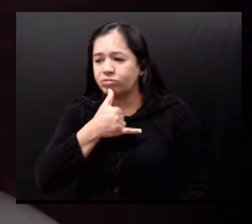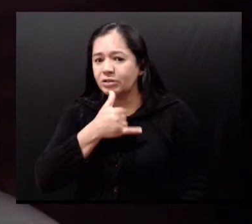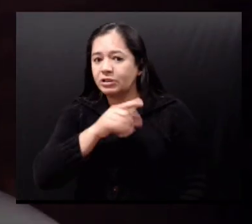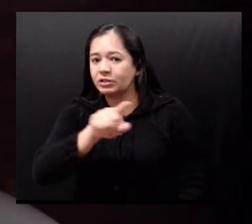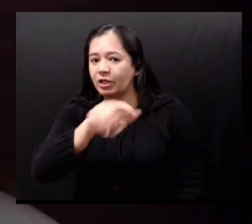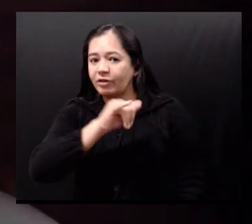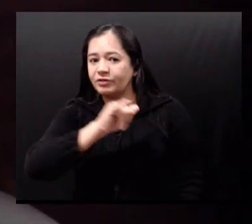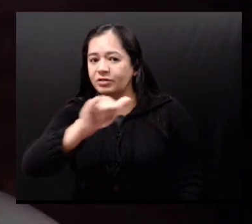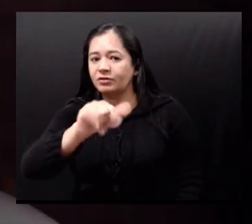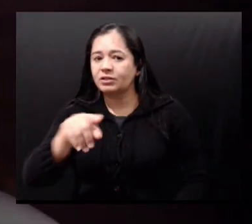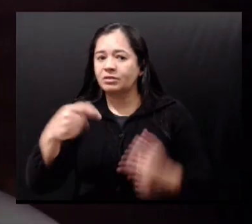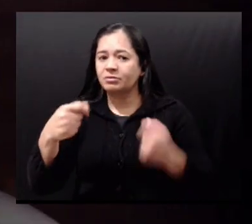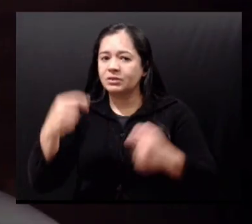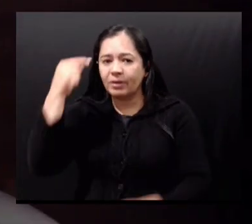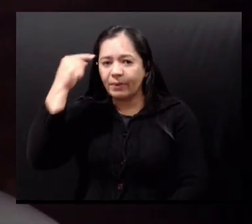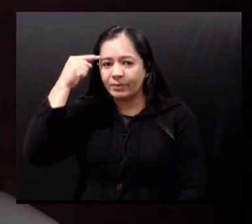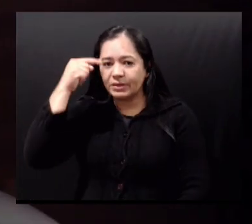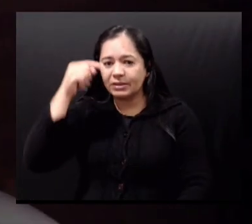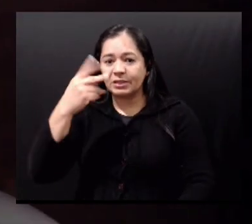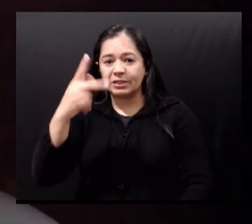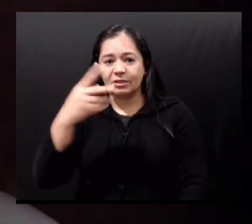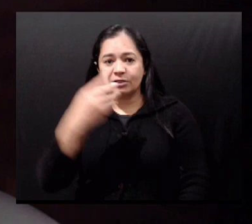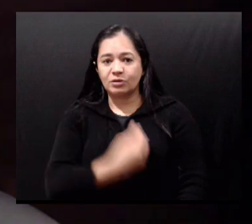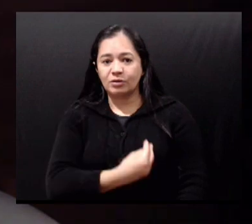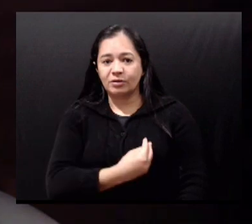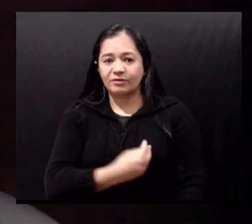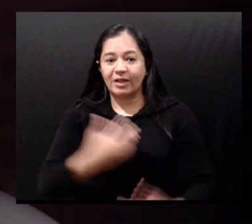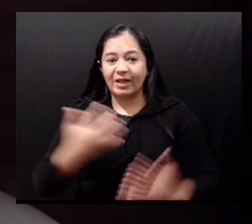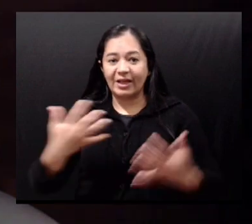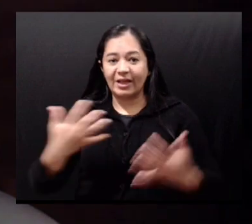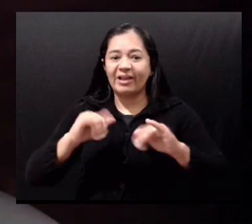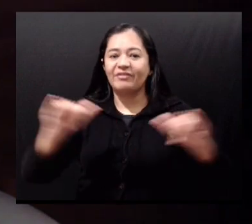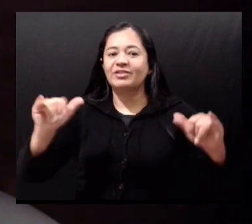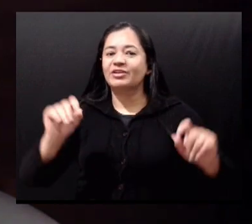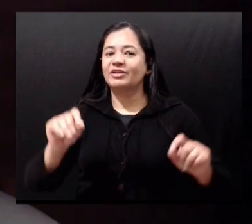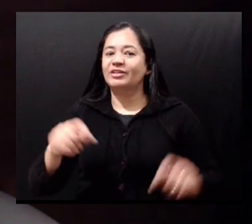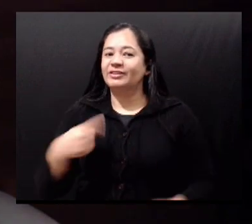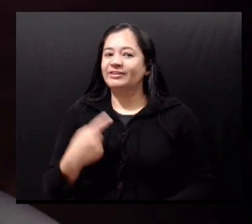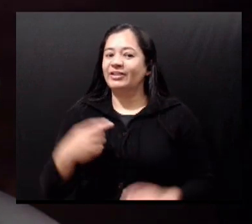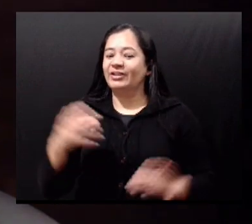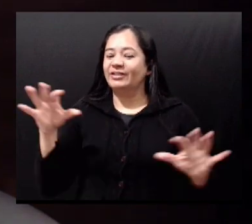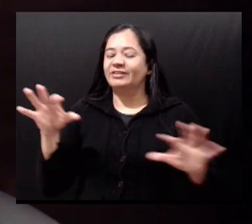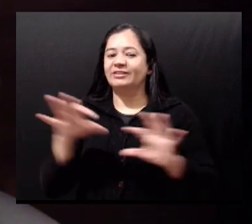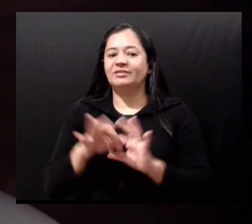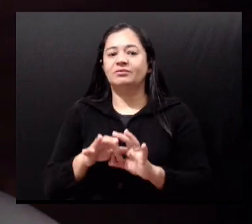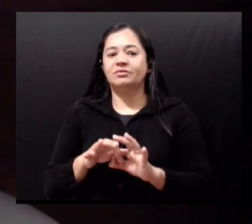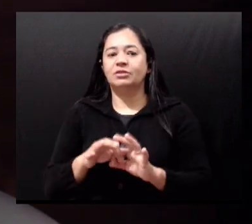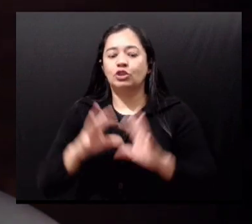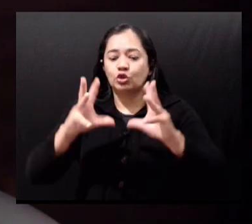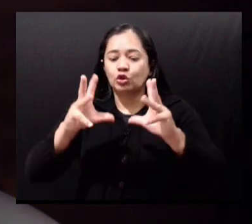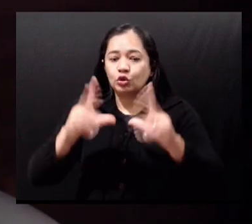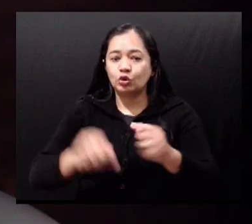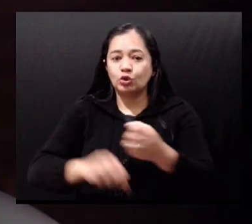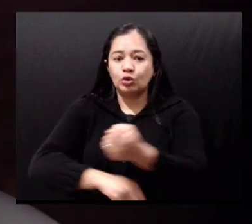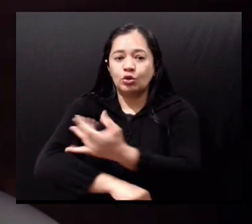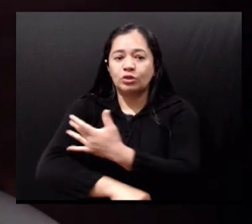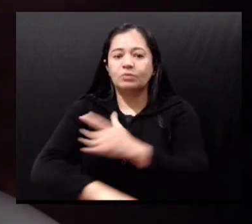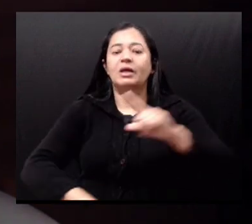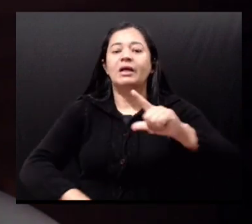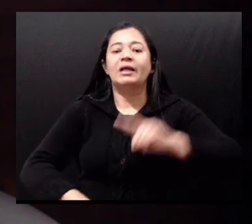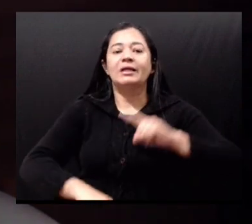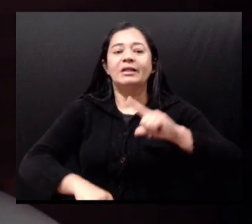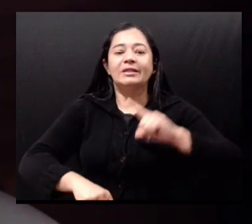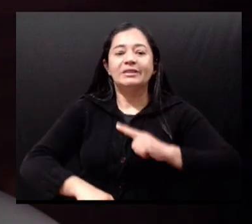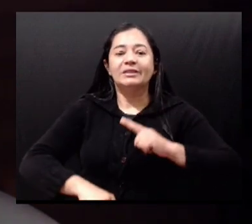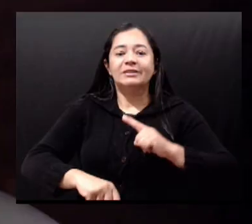pensar sobre a sua vida. A alegria está dizendo, olha, a gente está se conectando. Toda emoção tem uma função. Então, se a gente pensa,